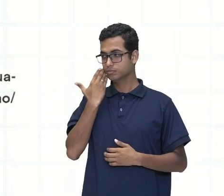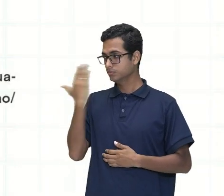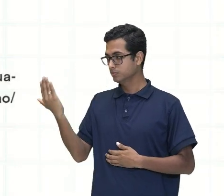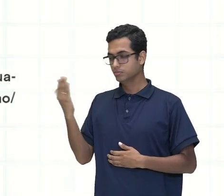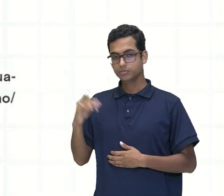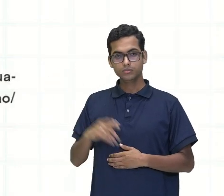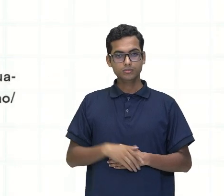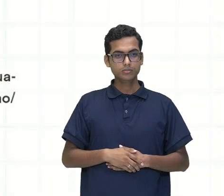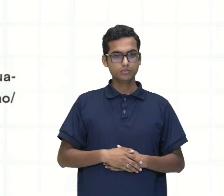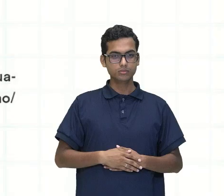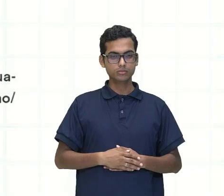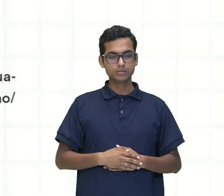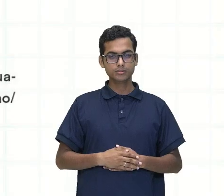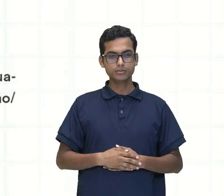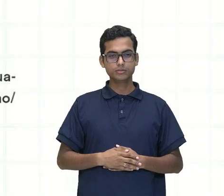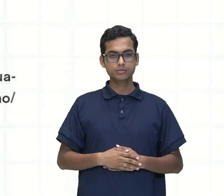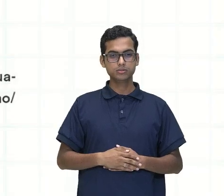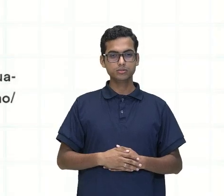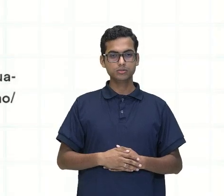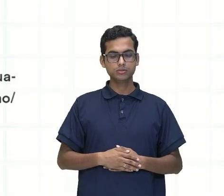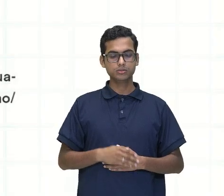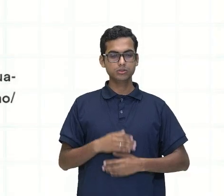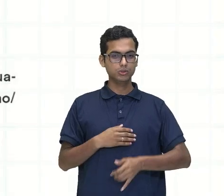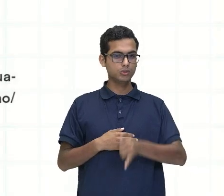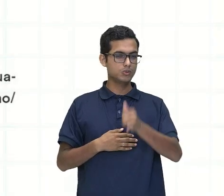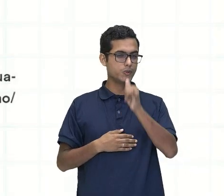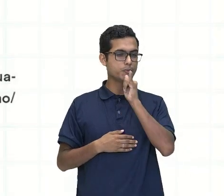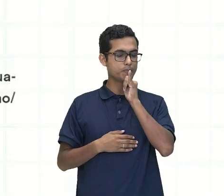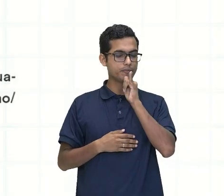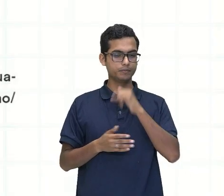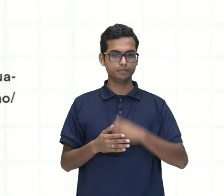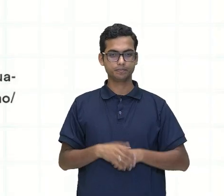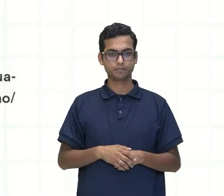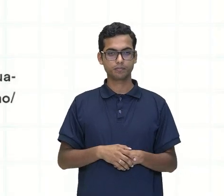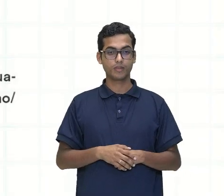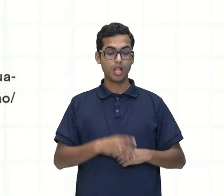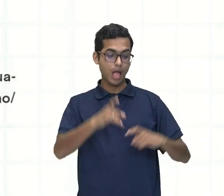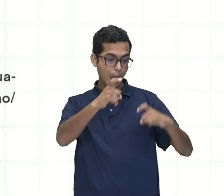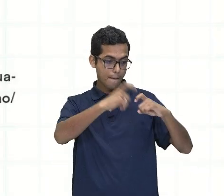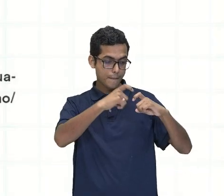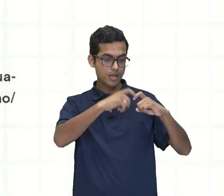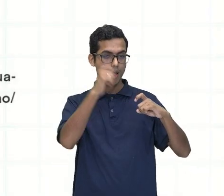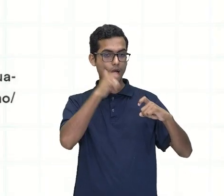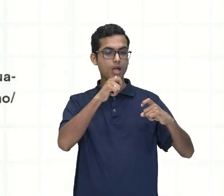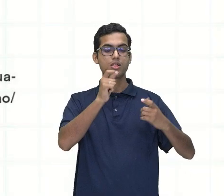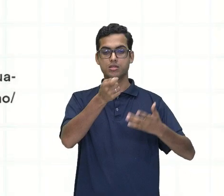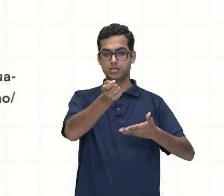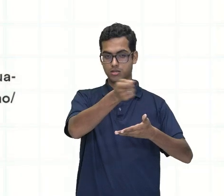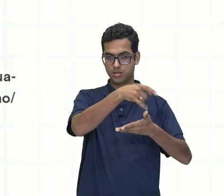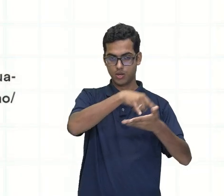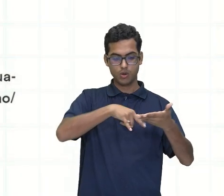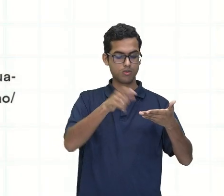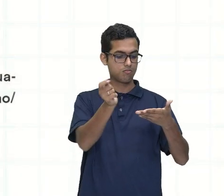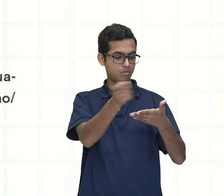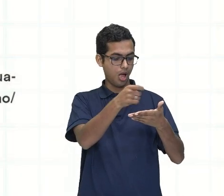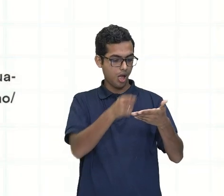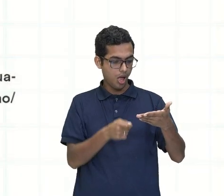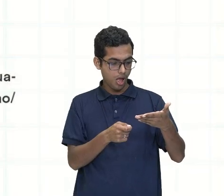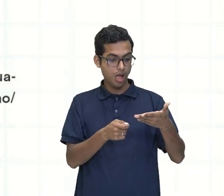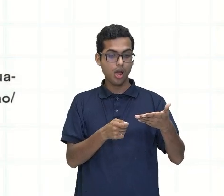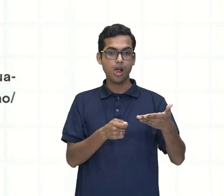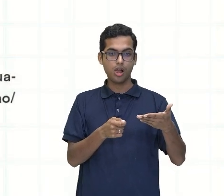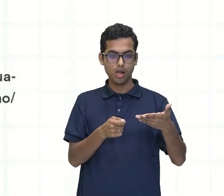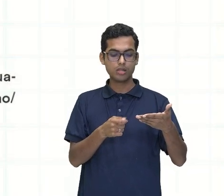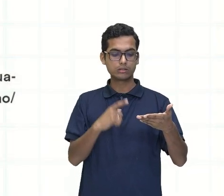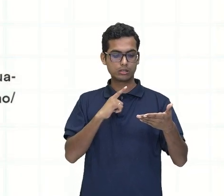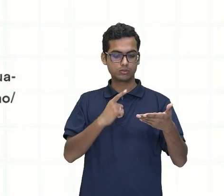só, por exemplo, se eu digo assim, a médica prescreveu um remédio de preço acessível ao